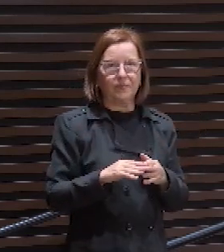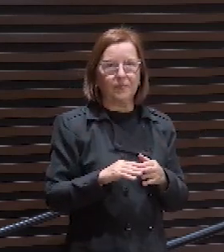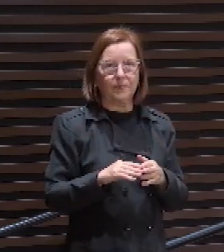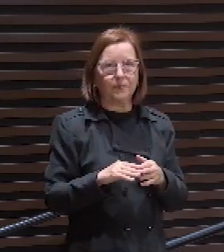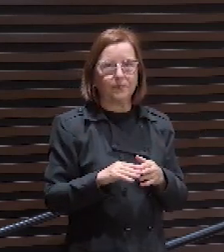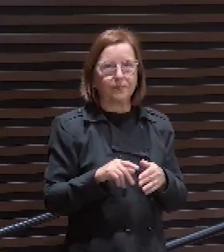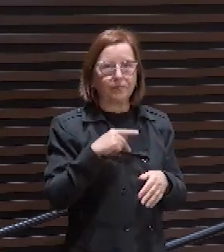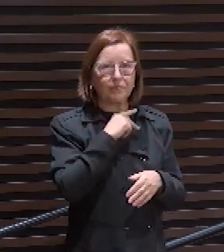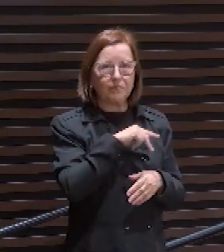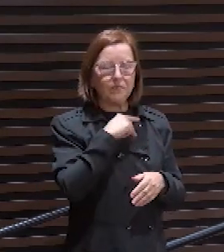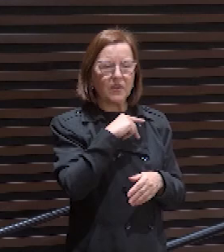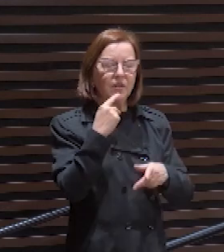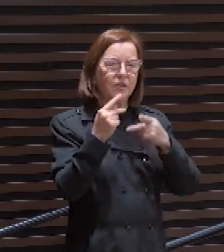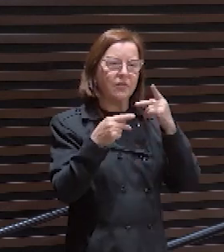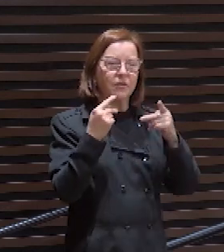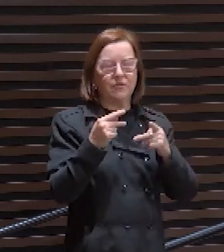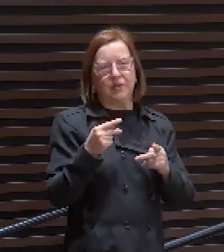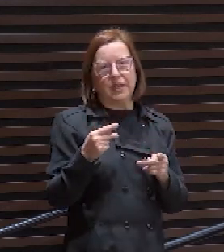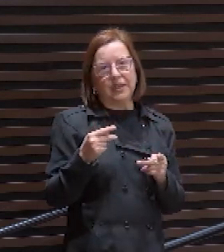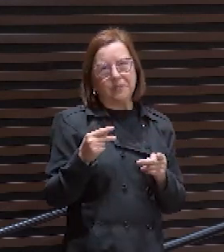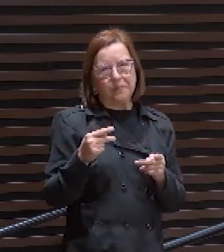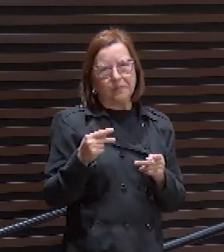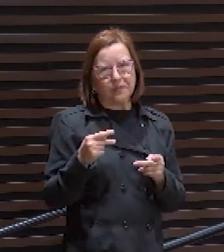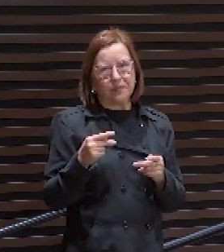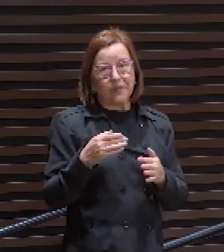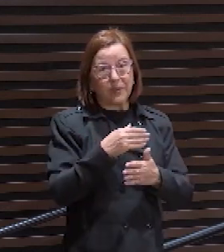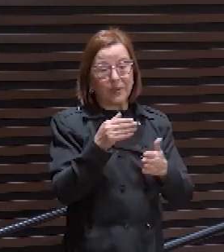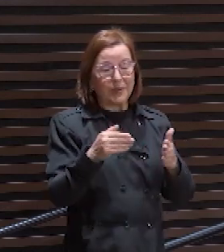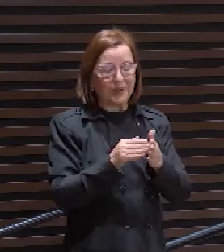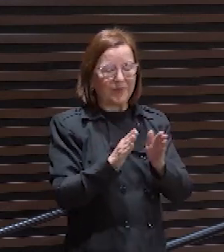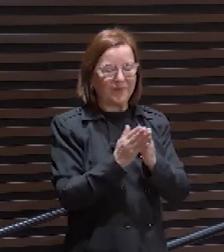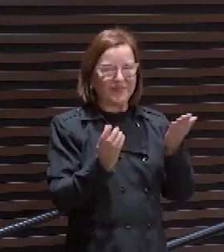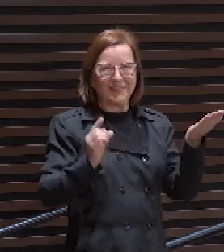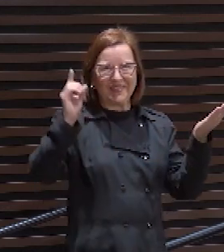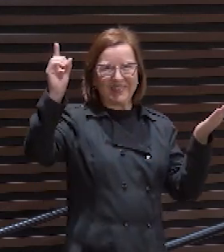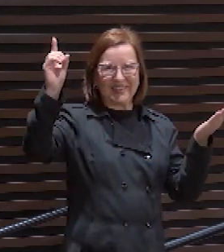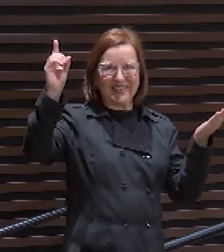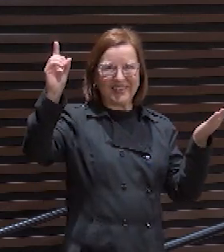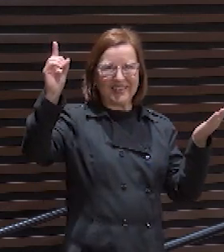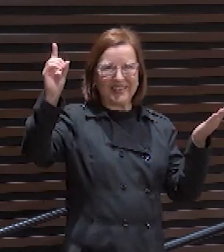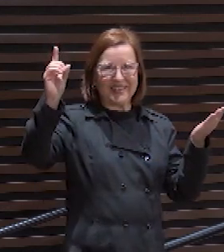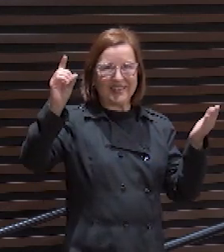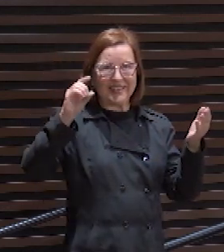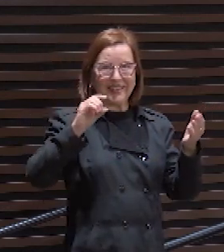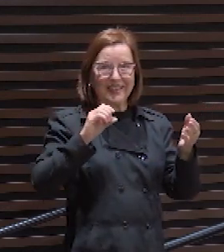3,16, utiliza-se do argumento de que toda a Escritura